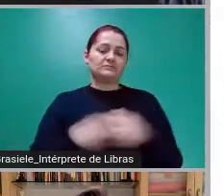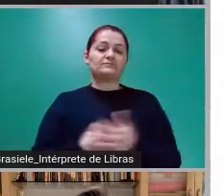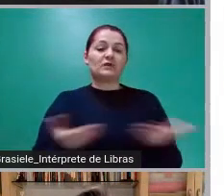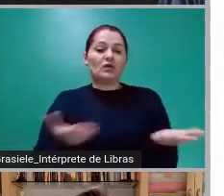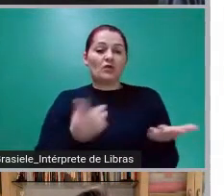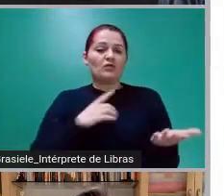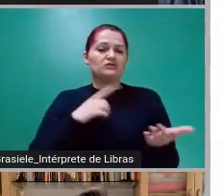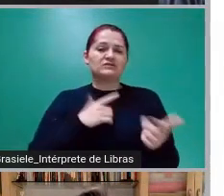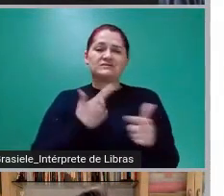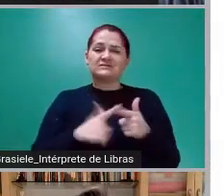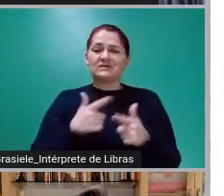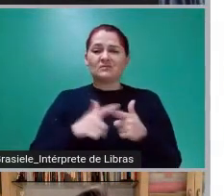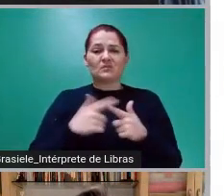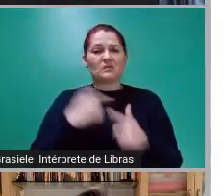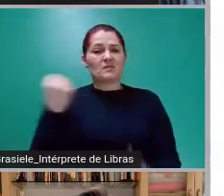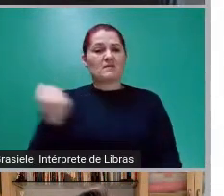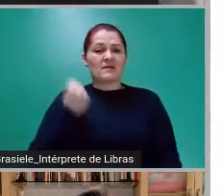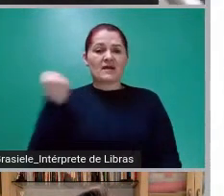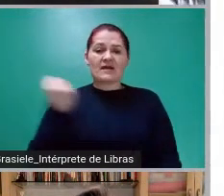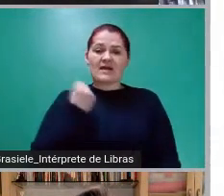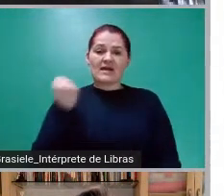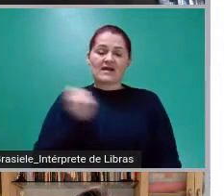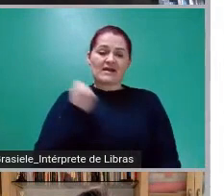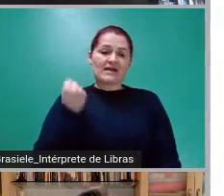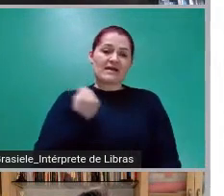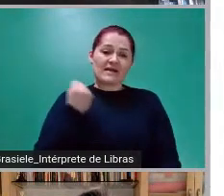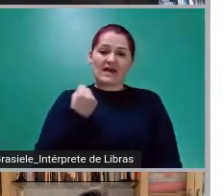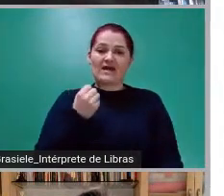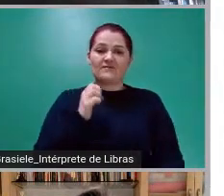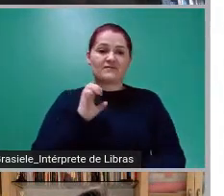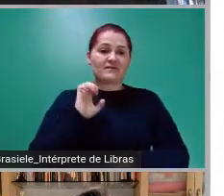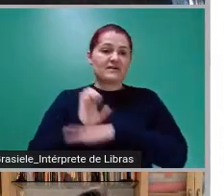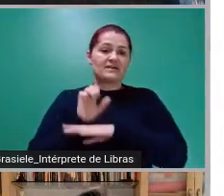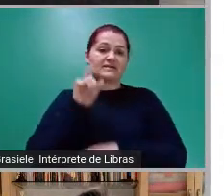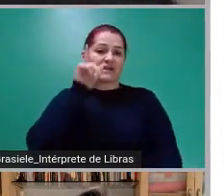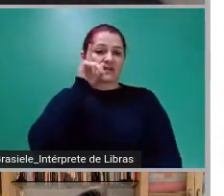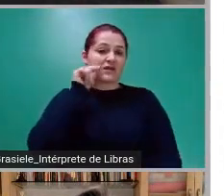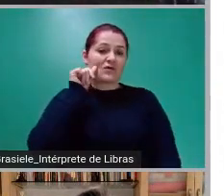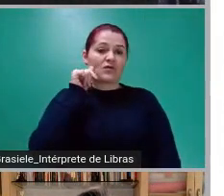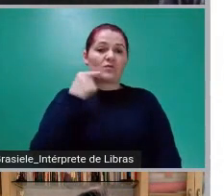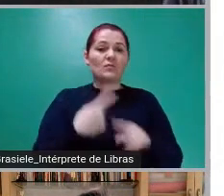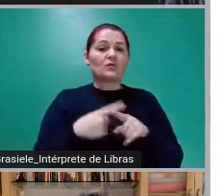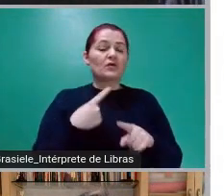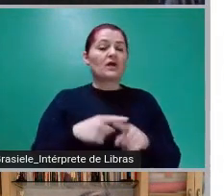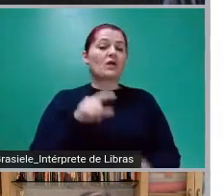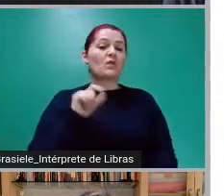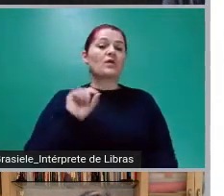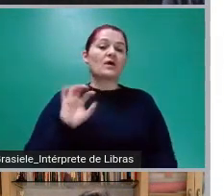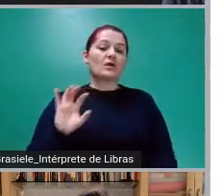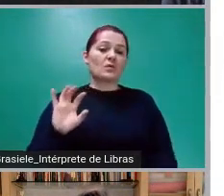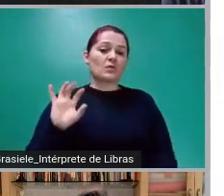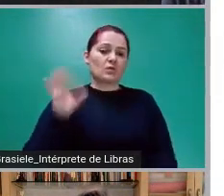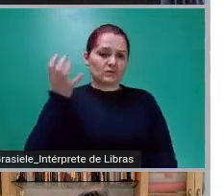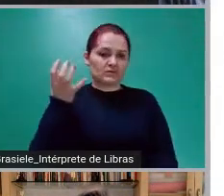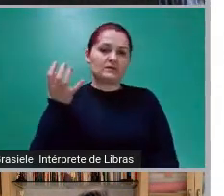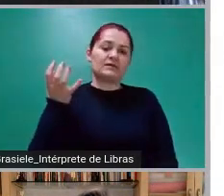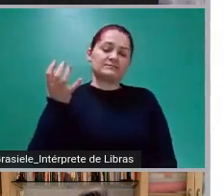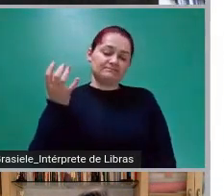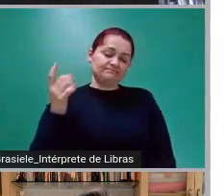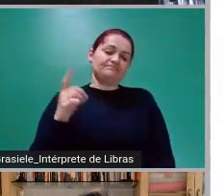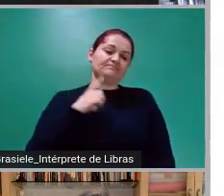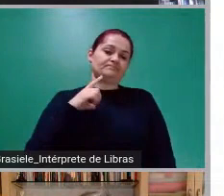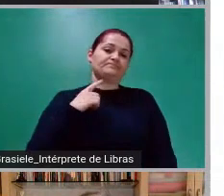que veio de fora era capital inativo. O estado de Alagoas toma dinheiro emprestado, remunera aos rentistas